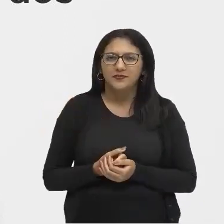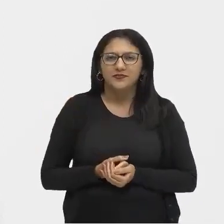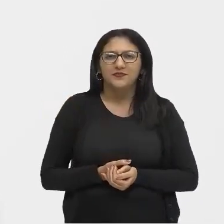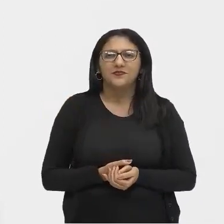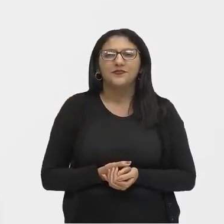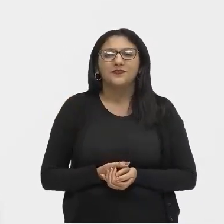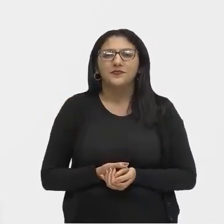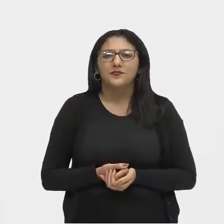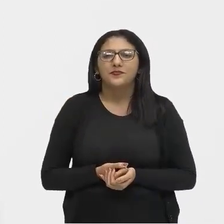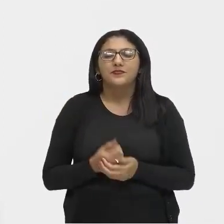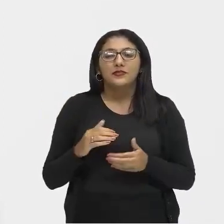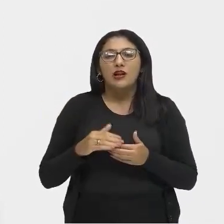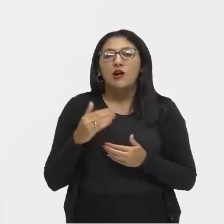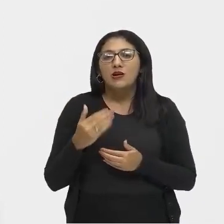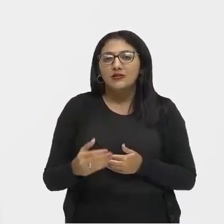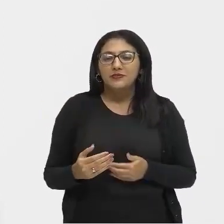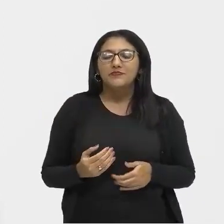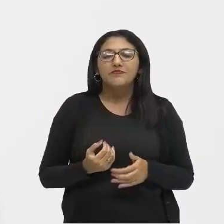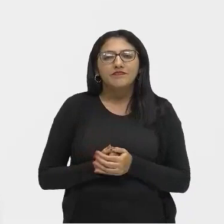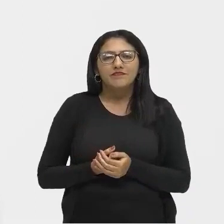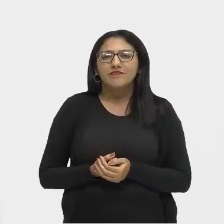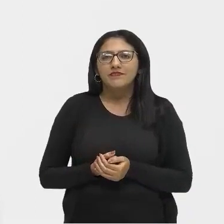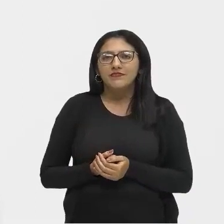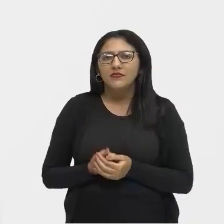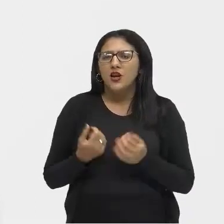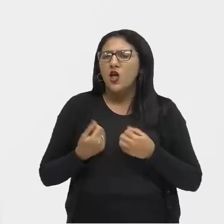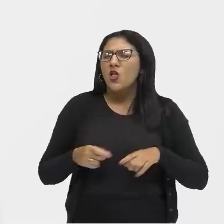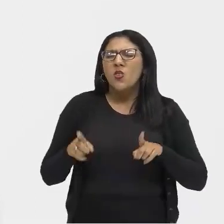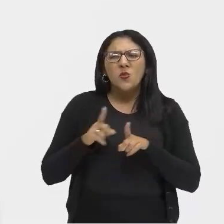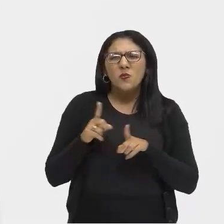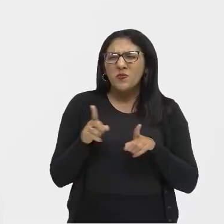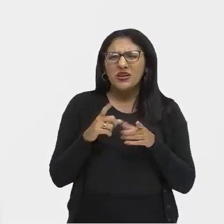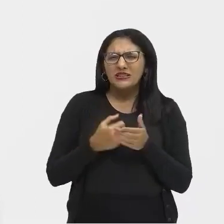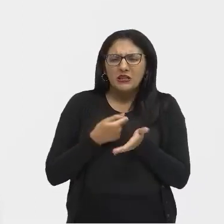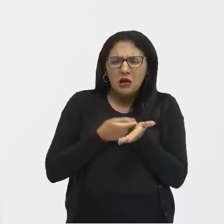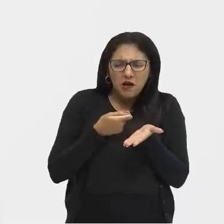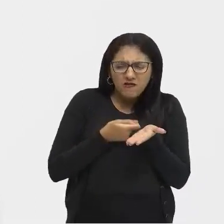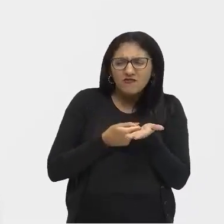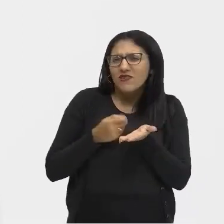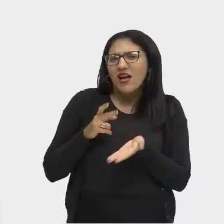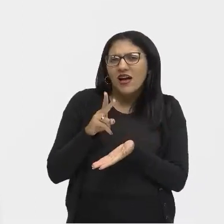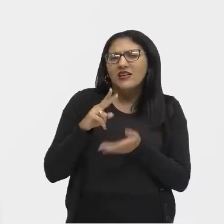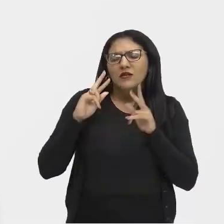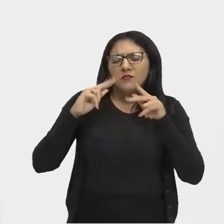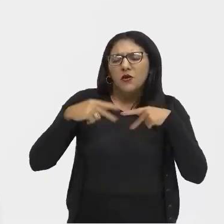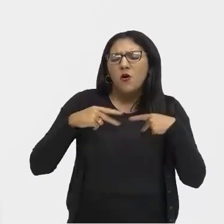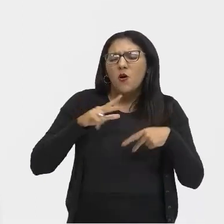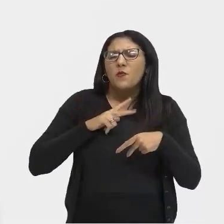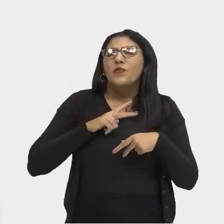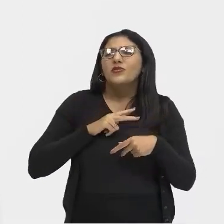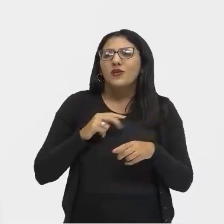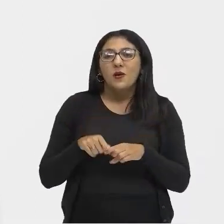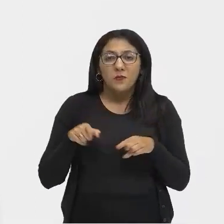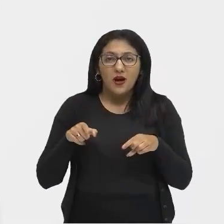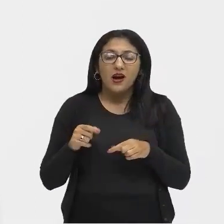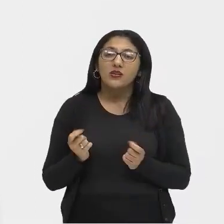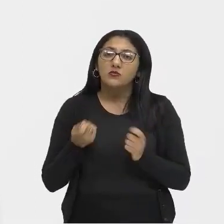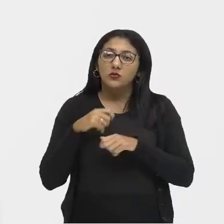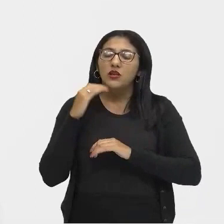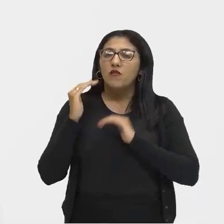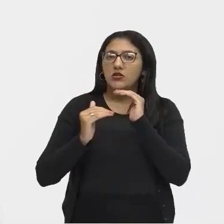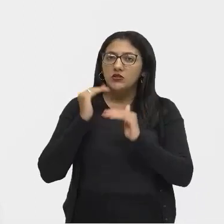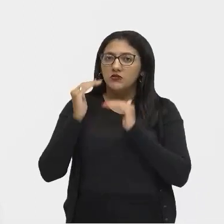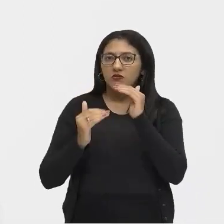trajetória. Continuando, não devemos ser tão duros com nós mesmos, mas faz parte do processo saber reconhecer